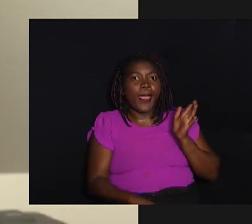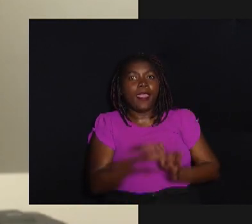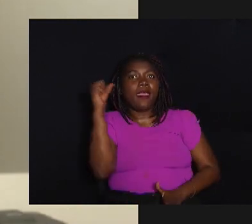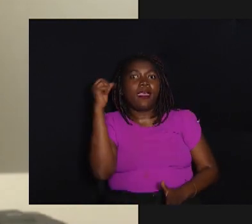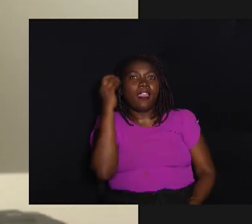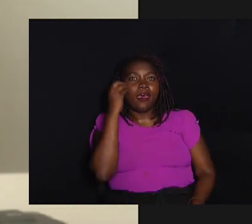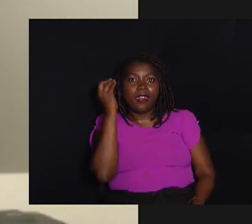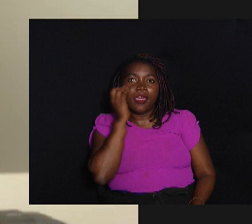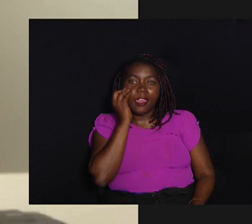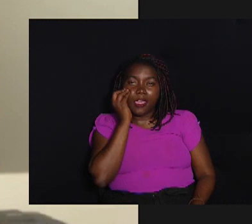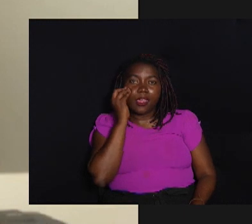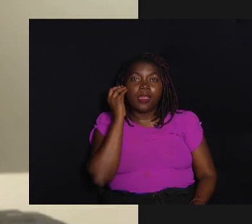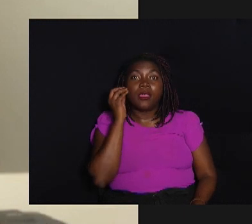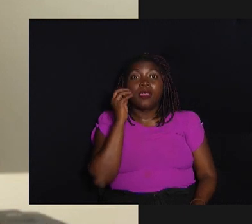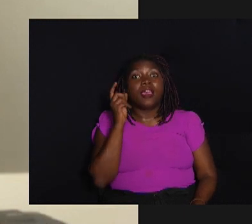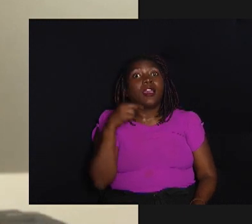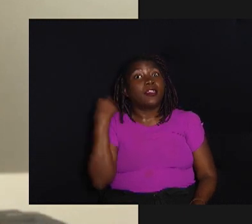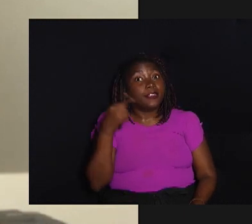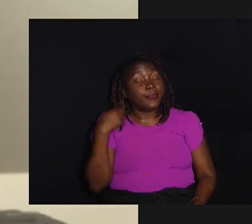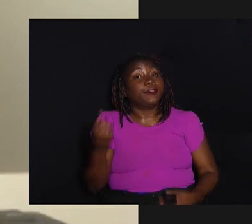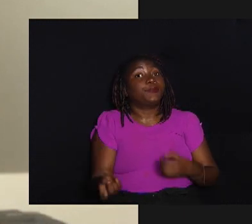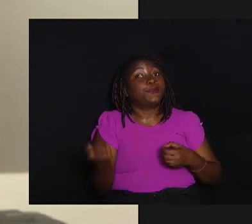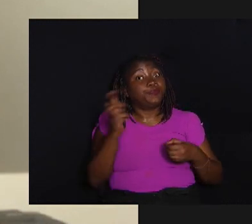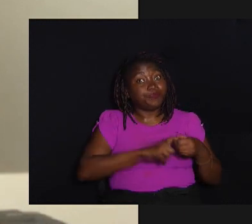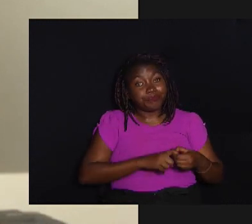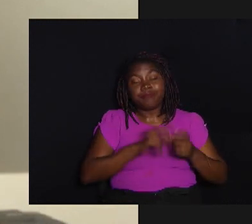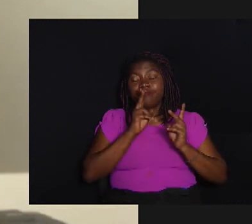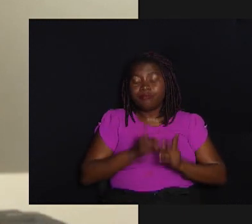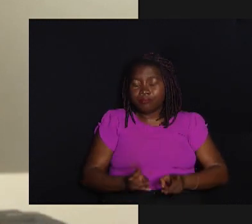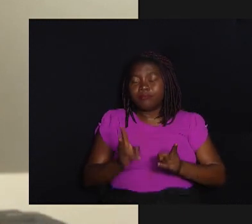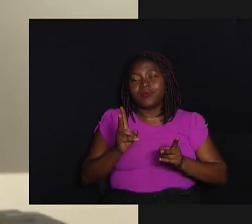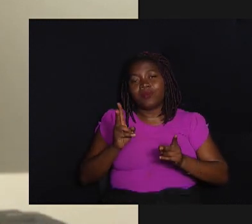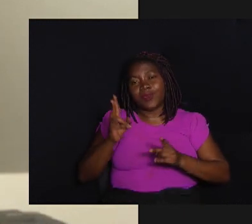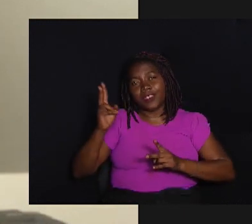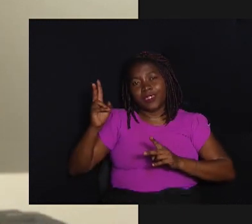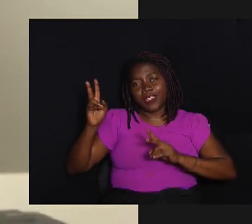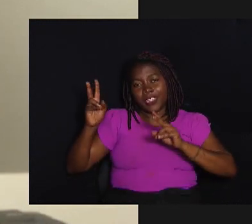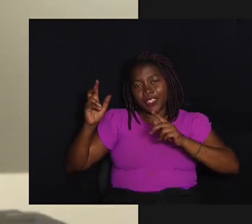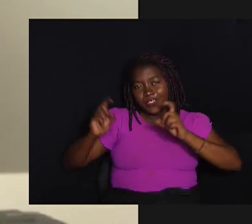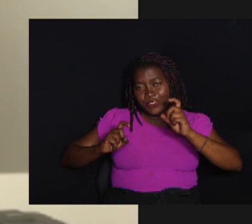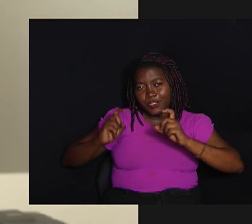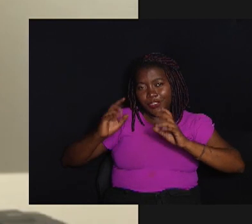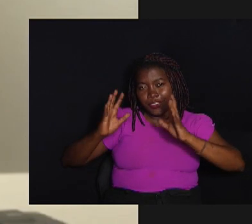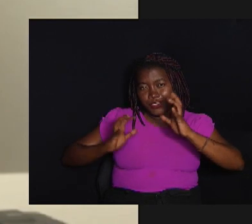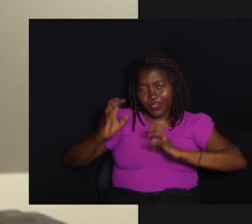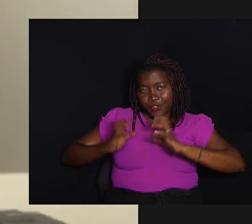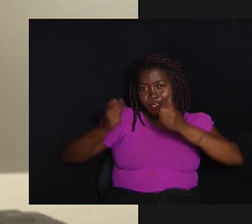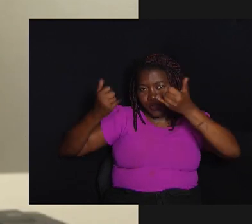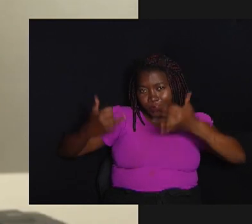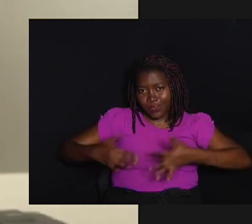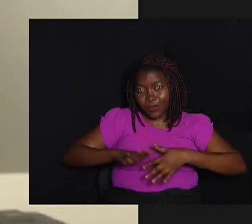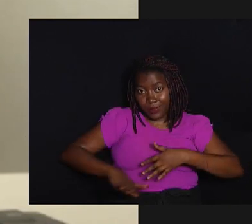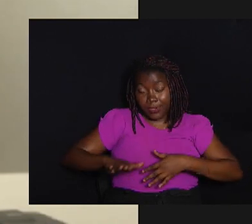não expõe, novamente, a gente tem que voltar sempre quando envolve esse tipo de discussão, voltar o olhar para essa criança, para esse